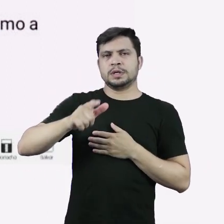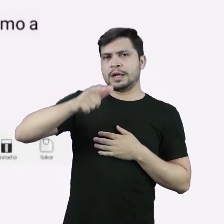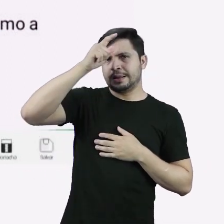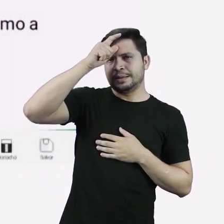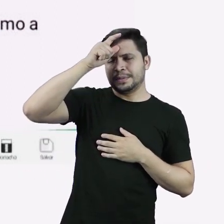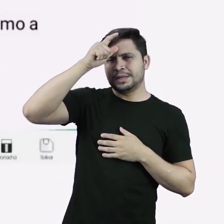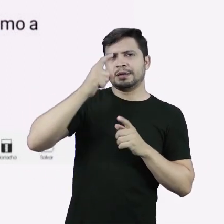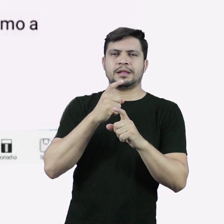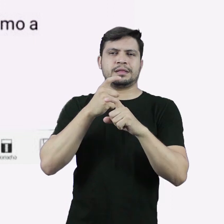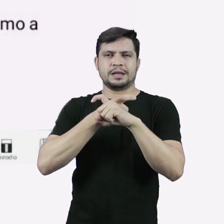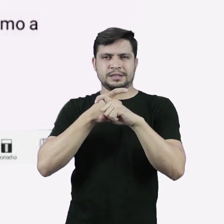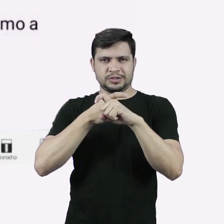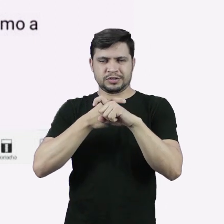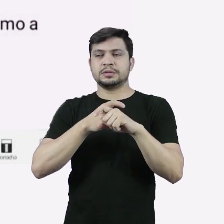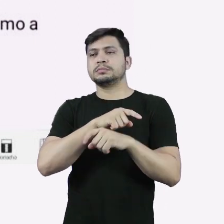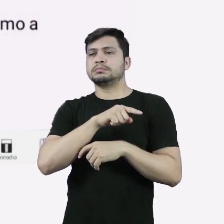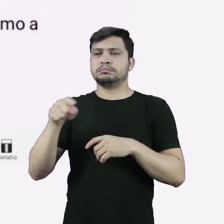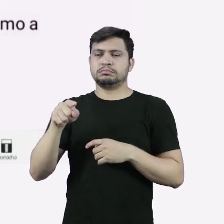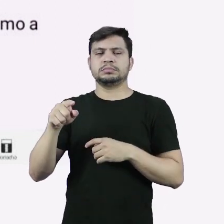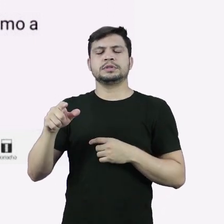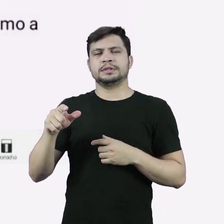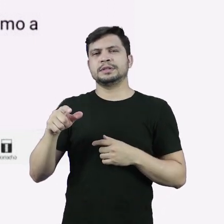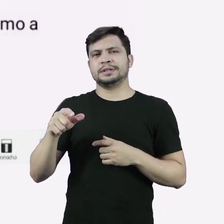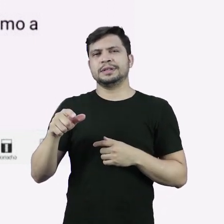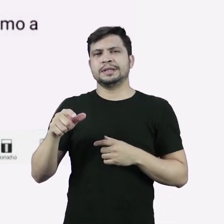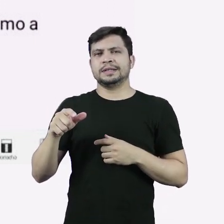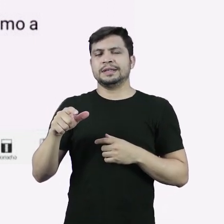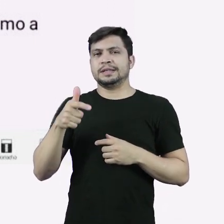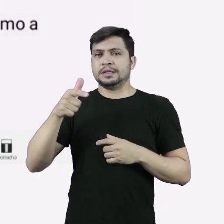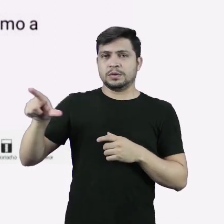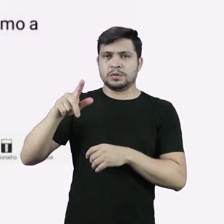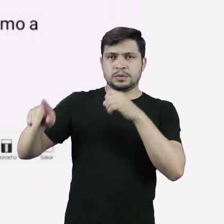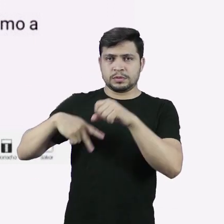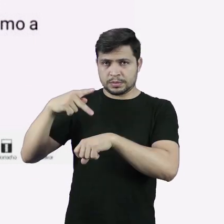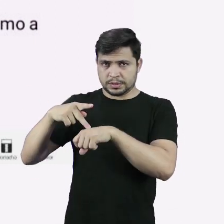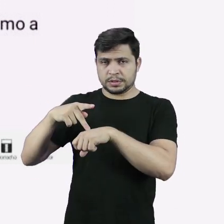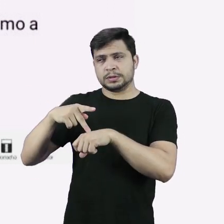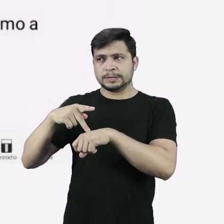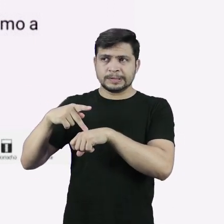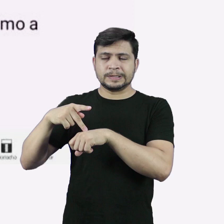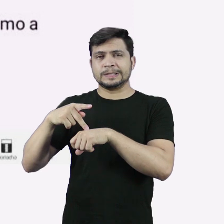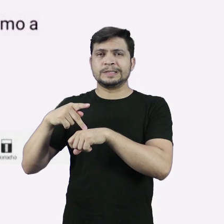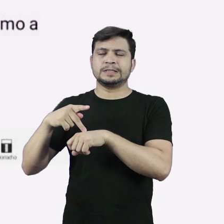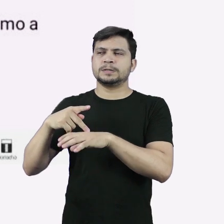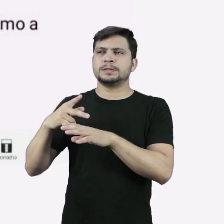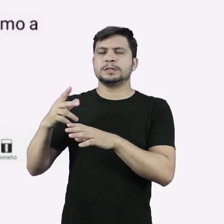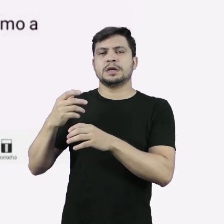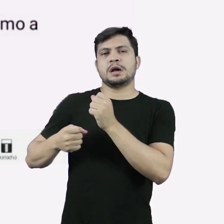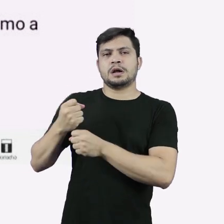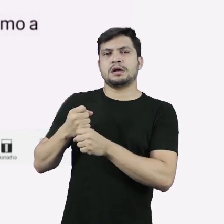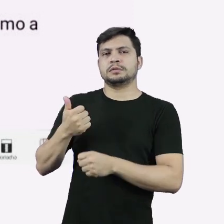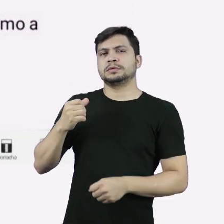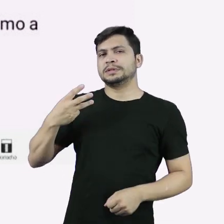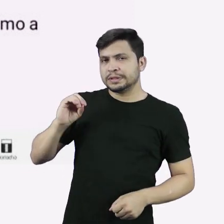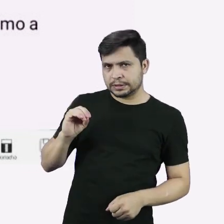a União Soviética stalinista durante os anos 30. Esse item estaria certo ou estaria errado? Vamos lá, vamos marcar e vamos ler de novo o